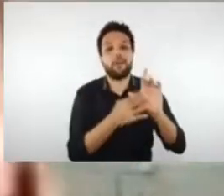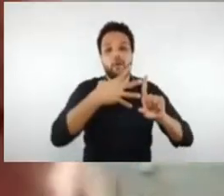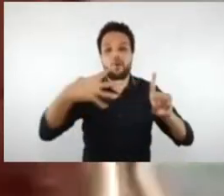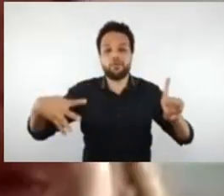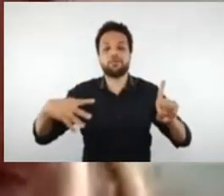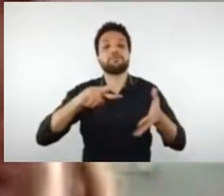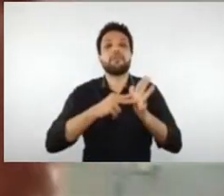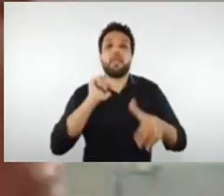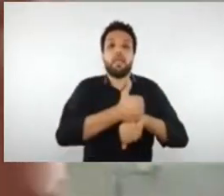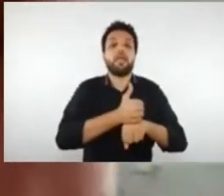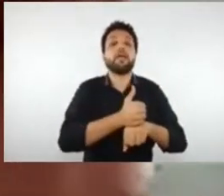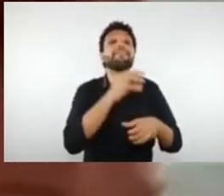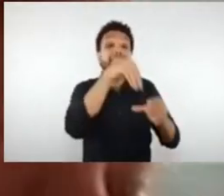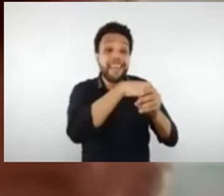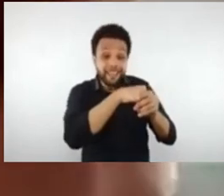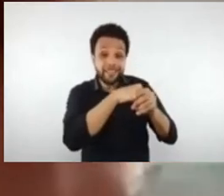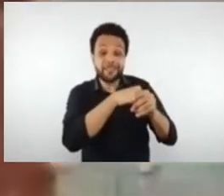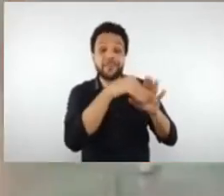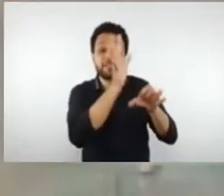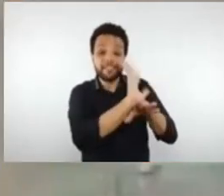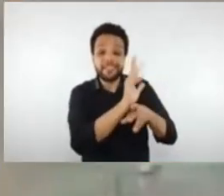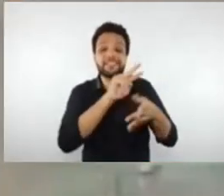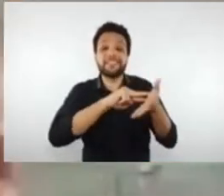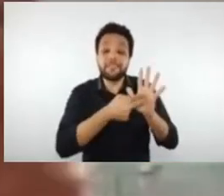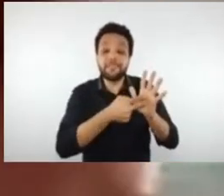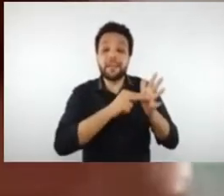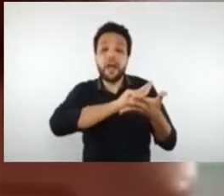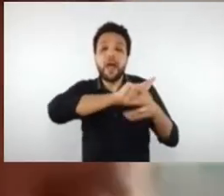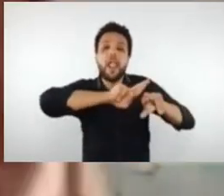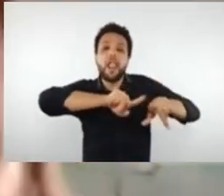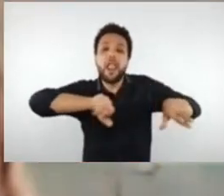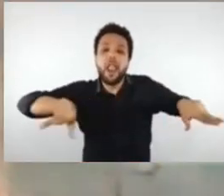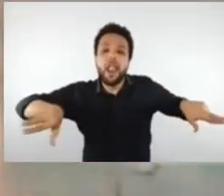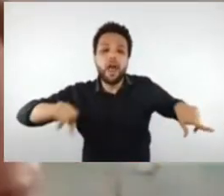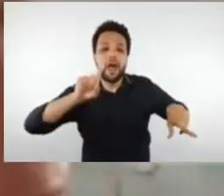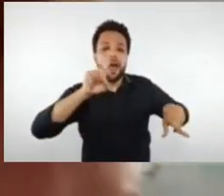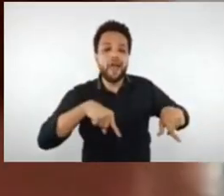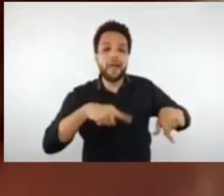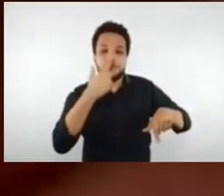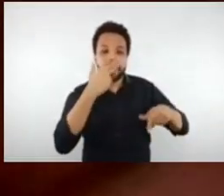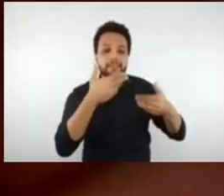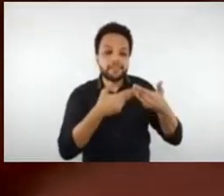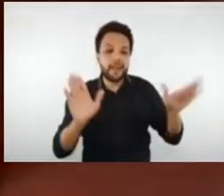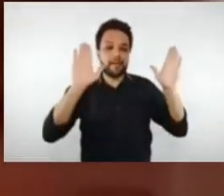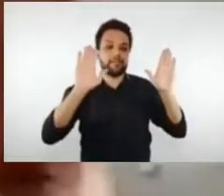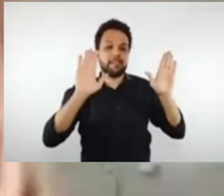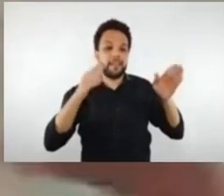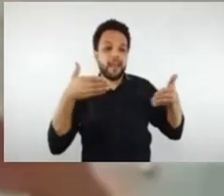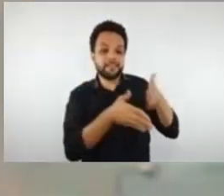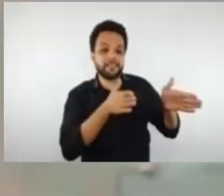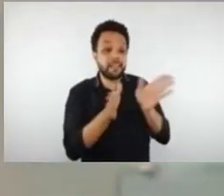significa o quê? Diversidade, né? Pluralidade, democratização de acesso à cultura. Então,